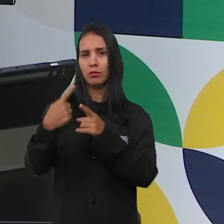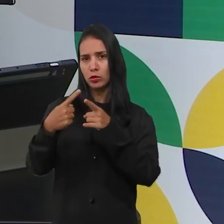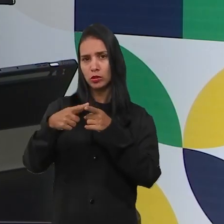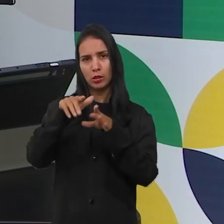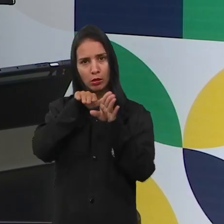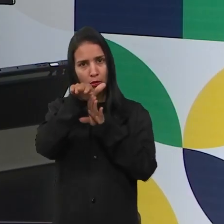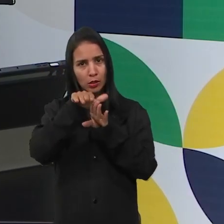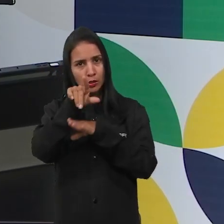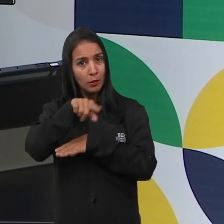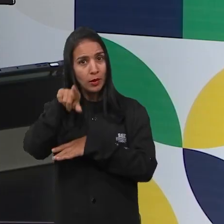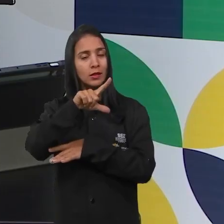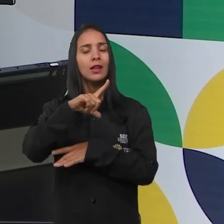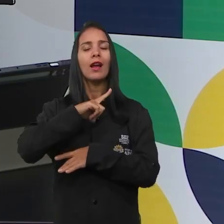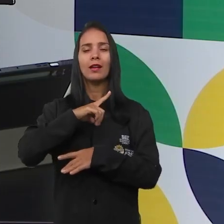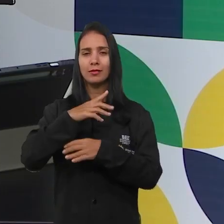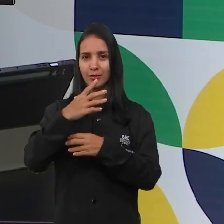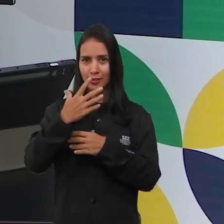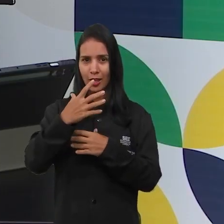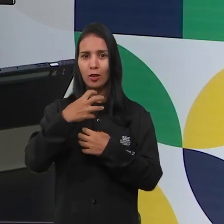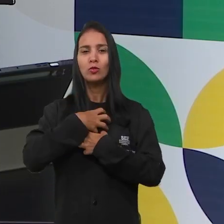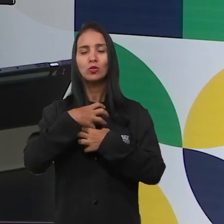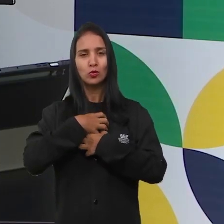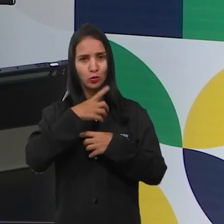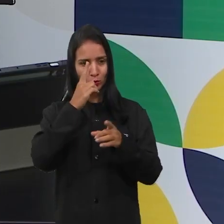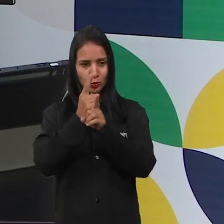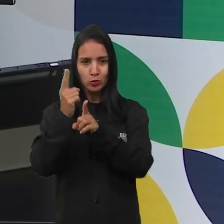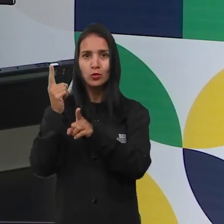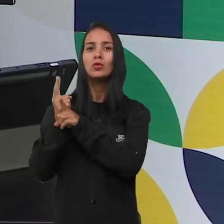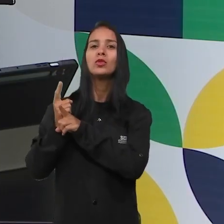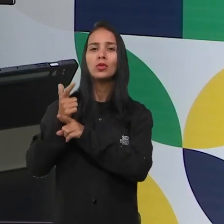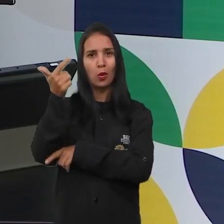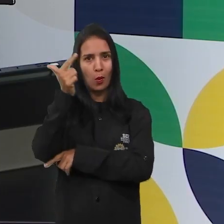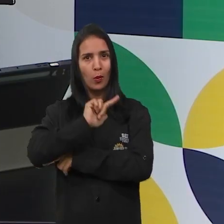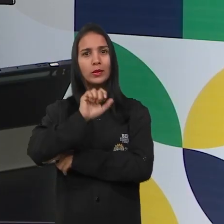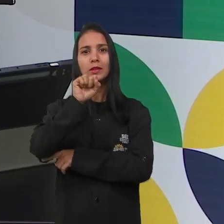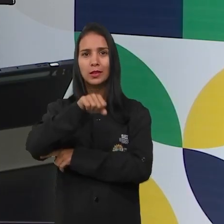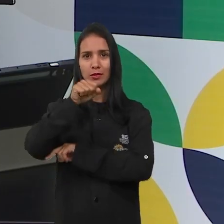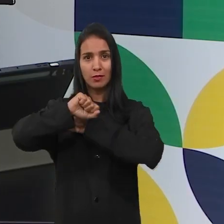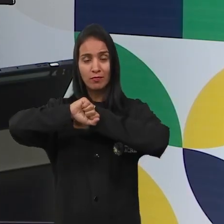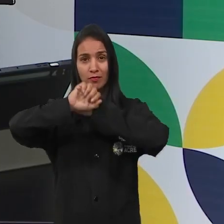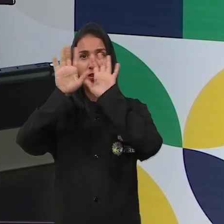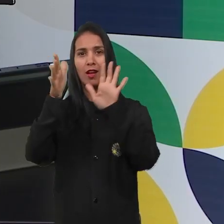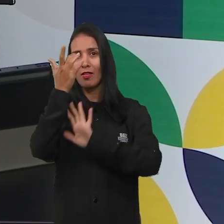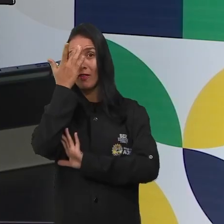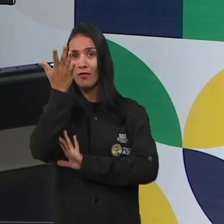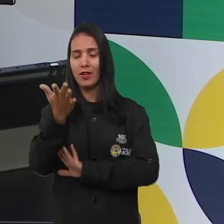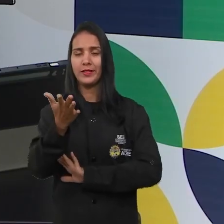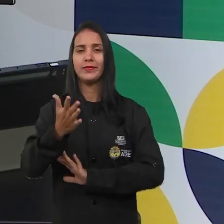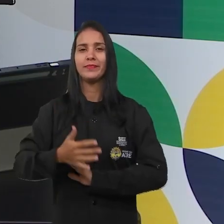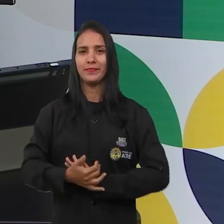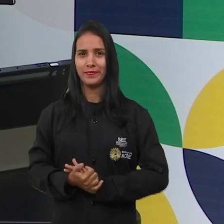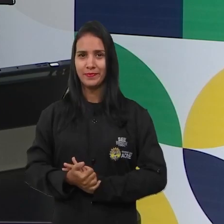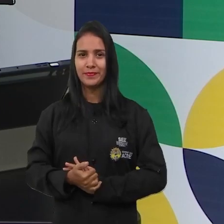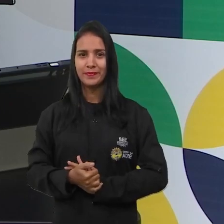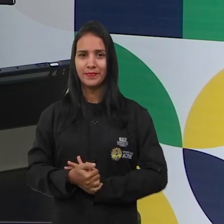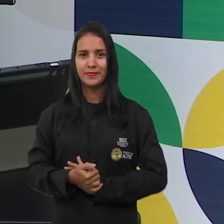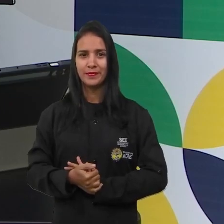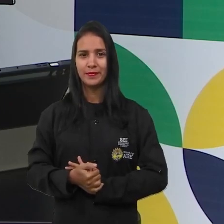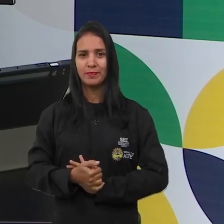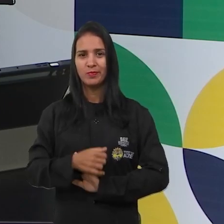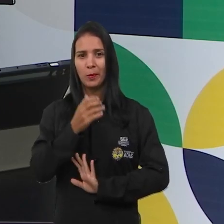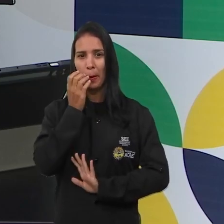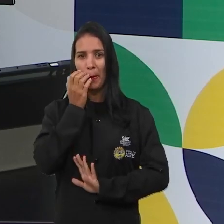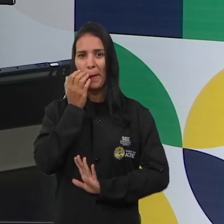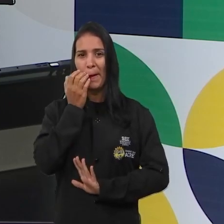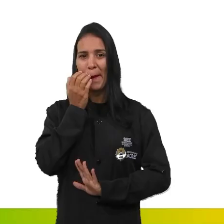a gente encontrar essa fórmulazinha aí. Em termos explícitos, que eu quero dizer. Então vamos continuar,